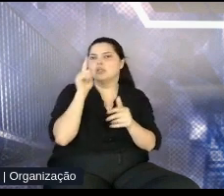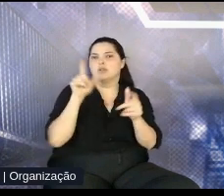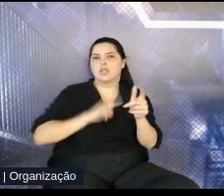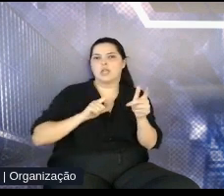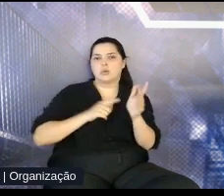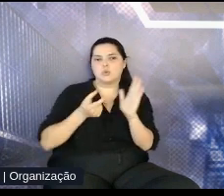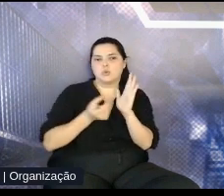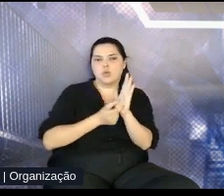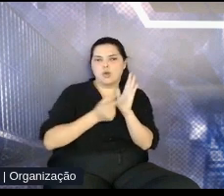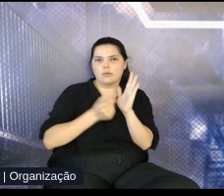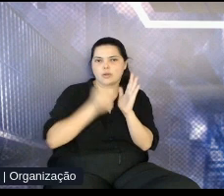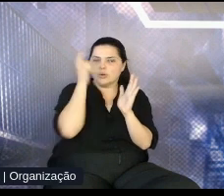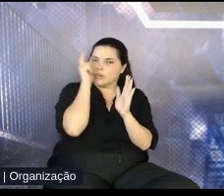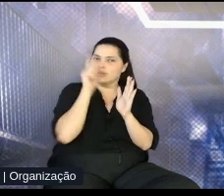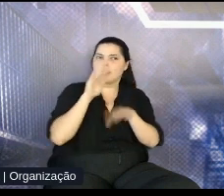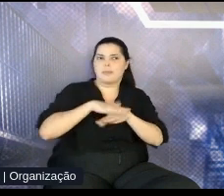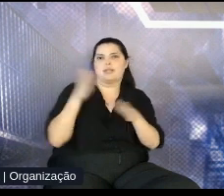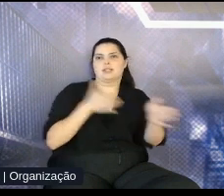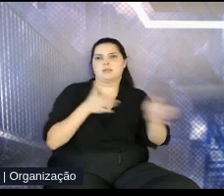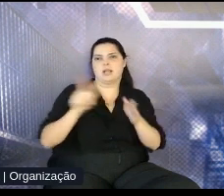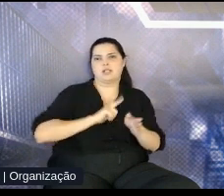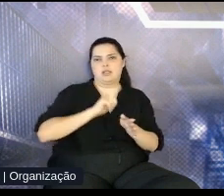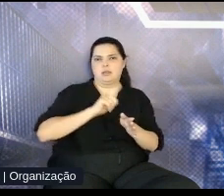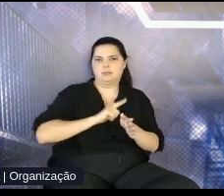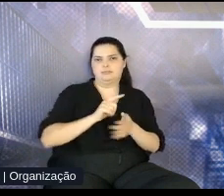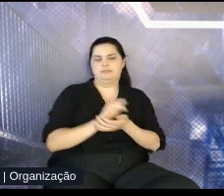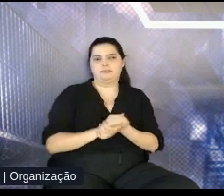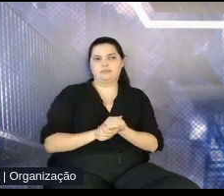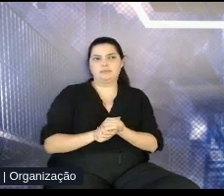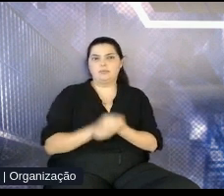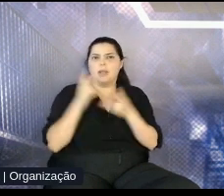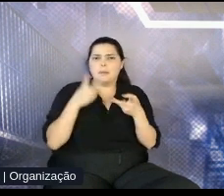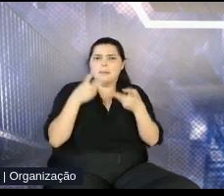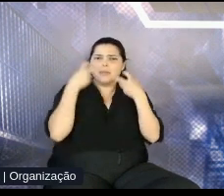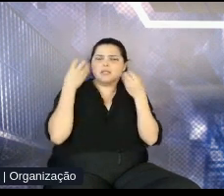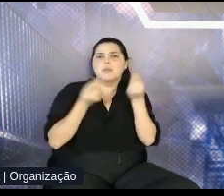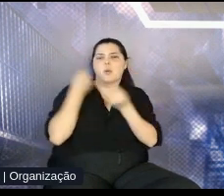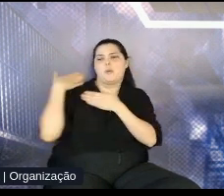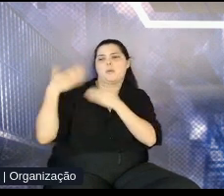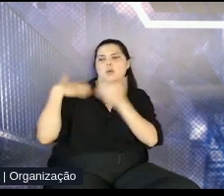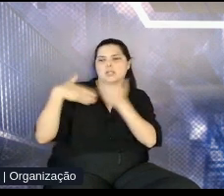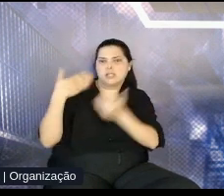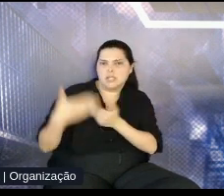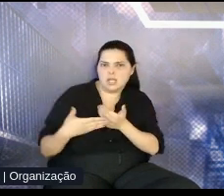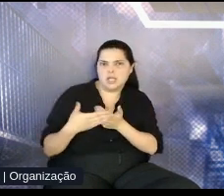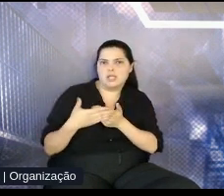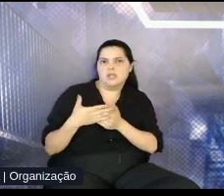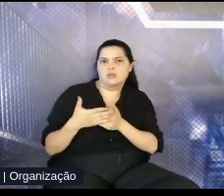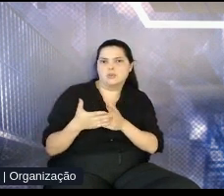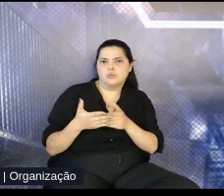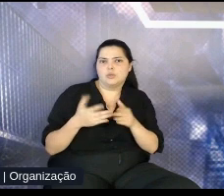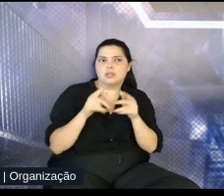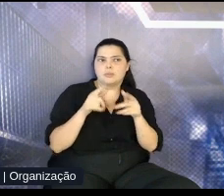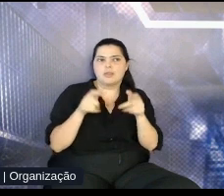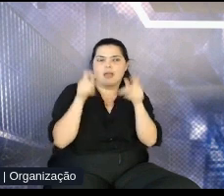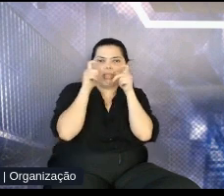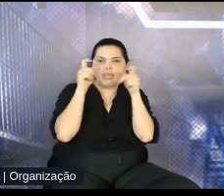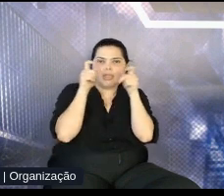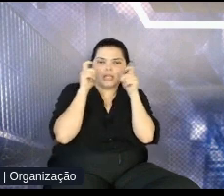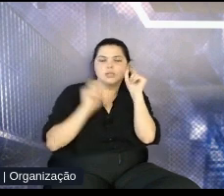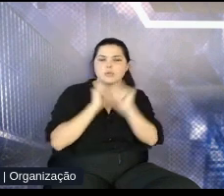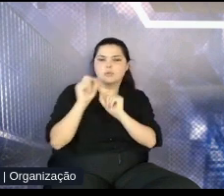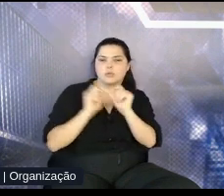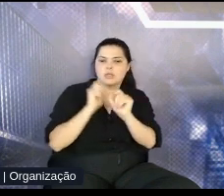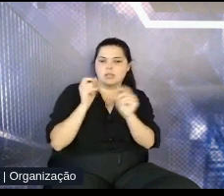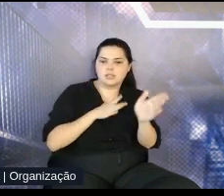softwares consigam ser mais acessíveis. Então, olho como processo e eu colocando essa minha atenção como processo, eu já